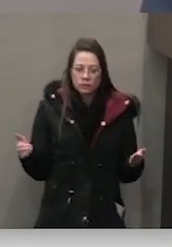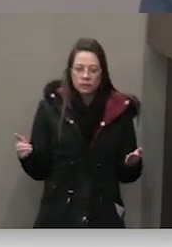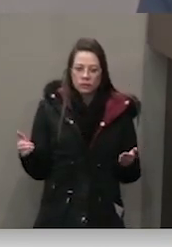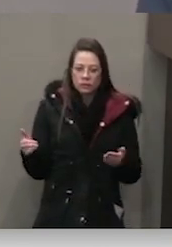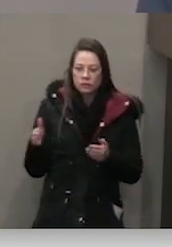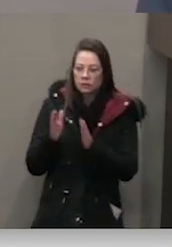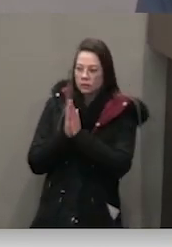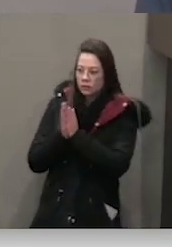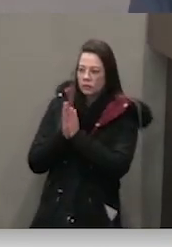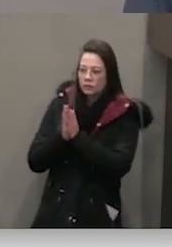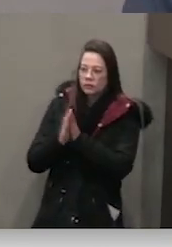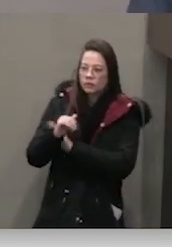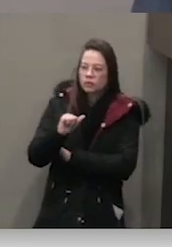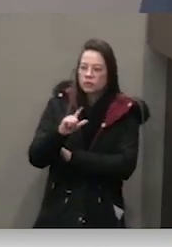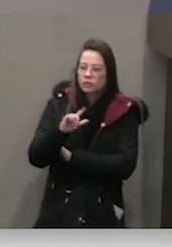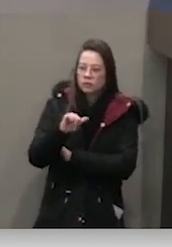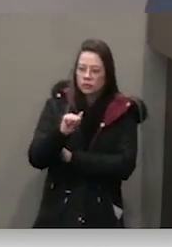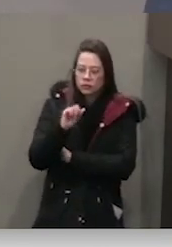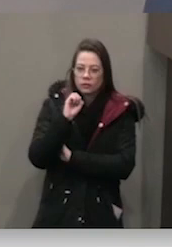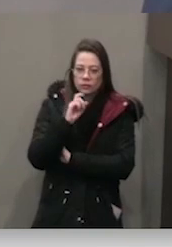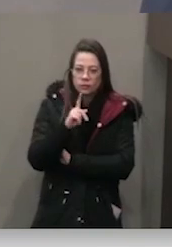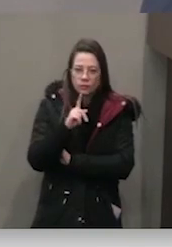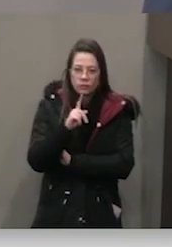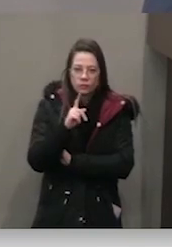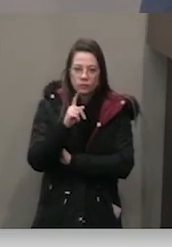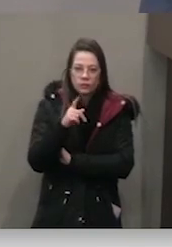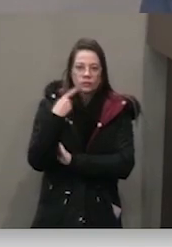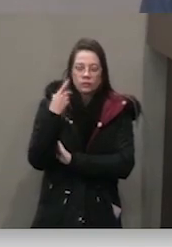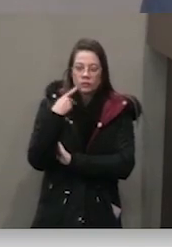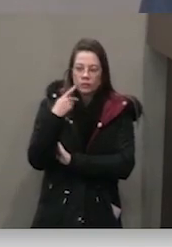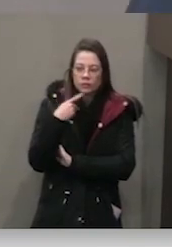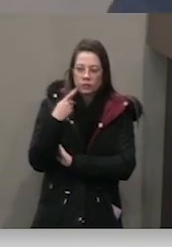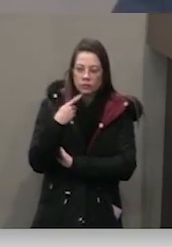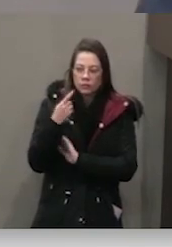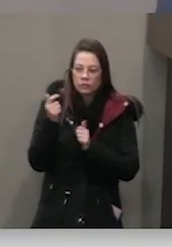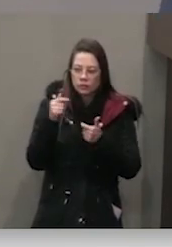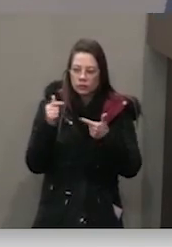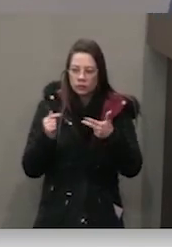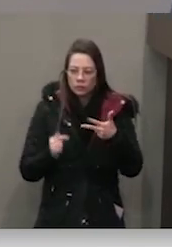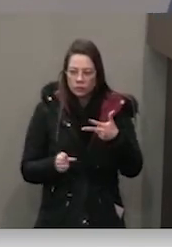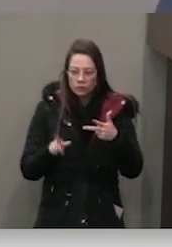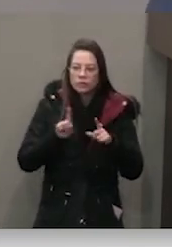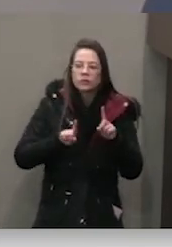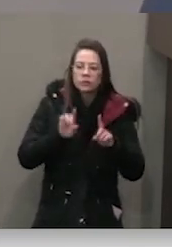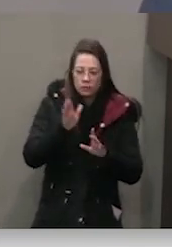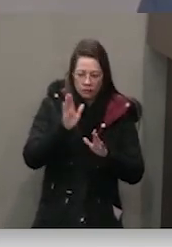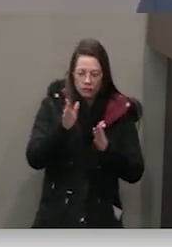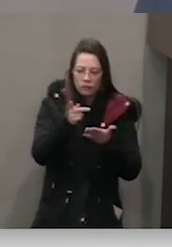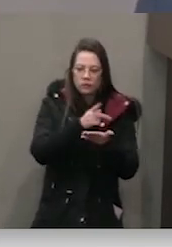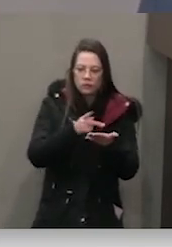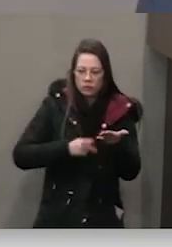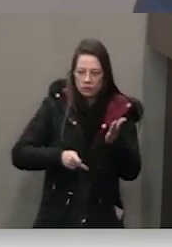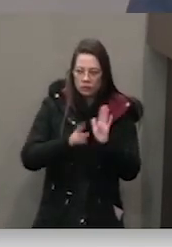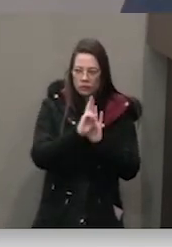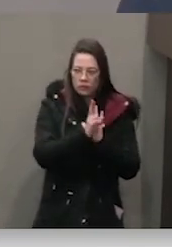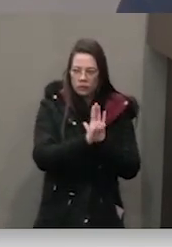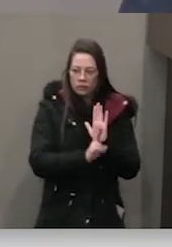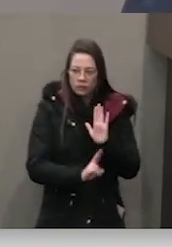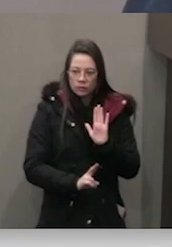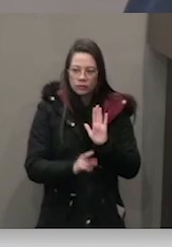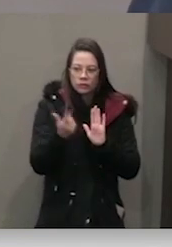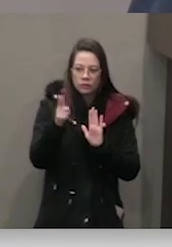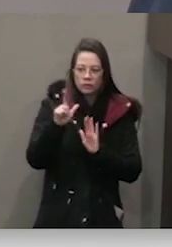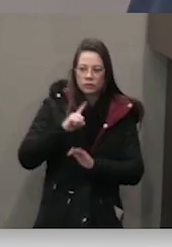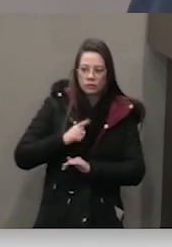Carla. Tá? Vereador Ernesto aqui conosco, Meirelles, doutor Alberi. Os demais vereadores que estão na